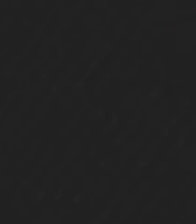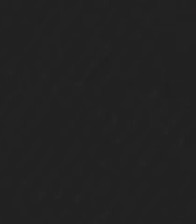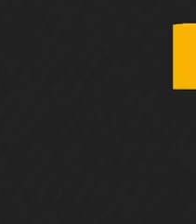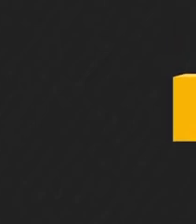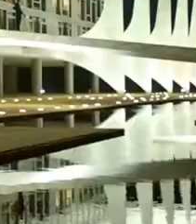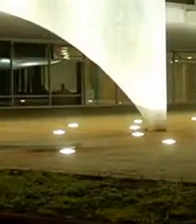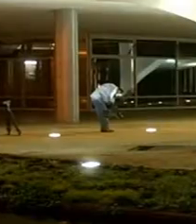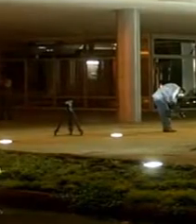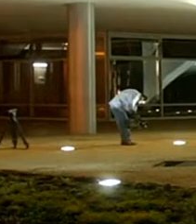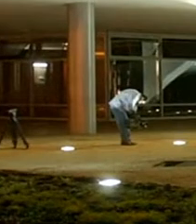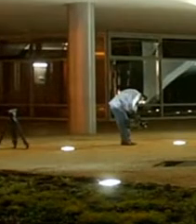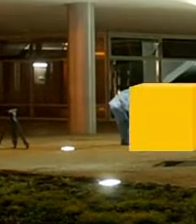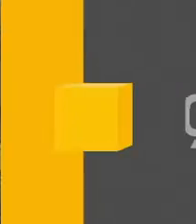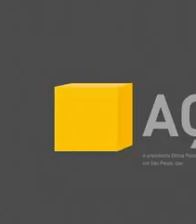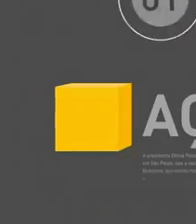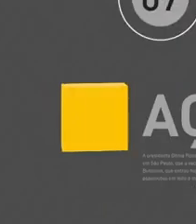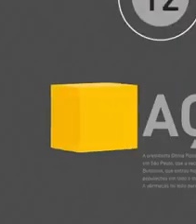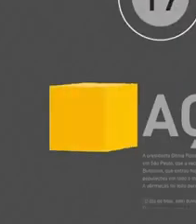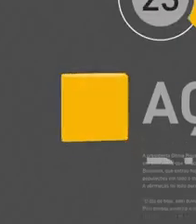o